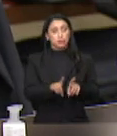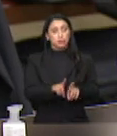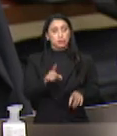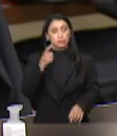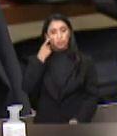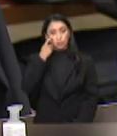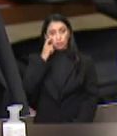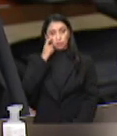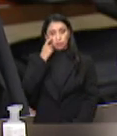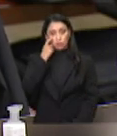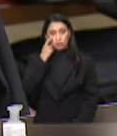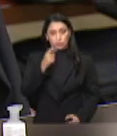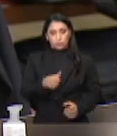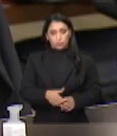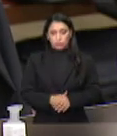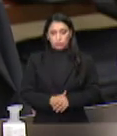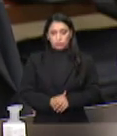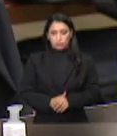Cássio Nunes Marques.